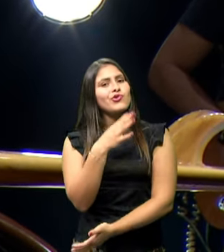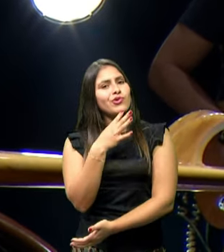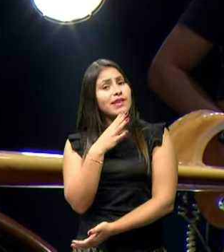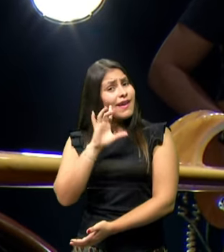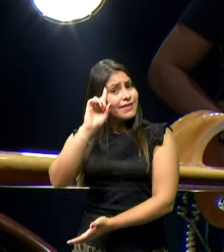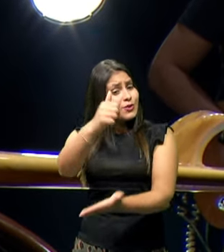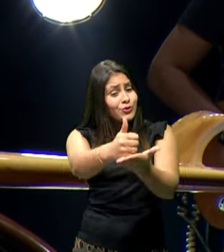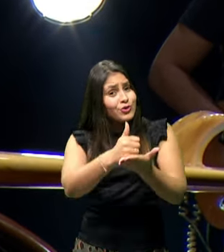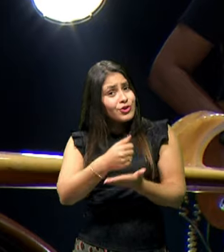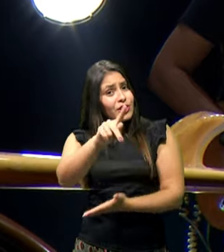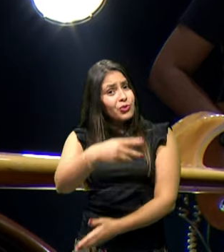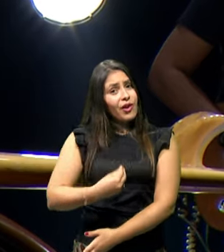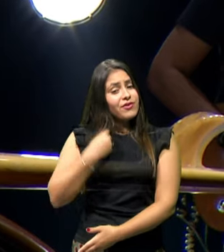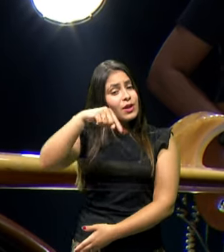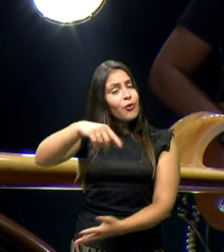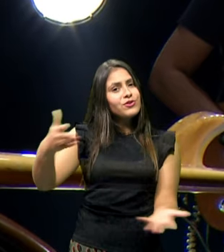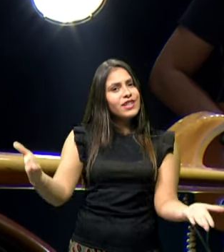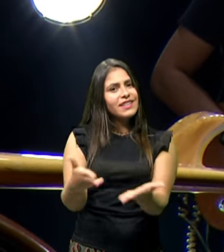te trouxe aqui.